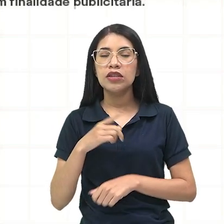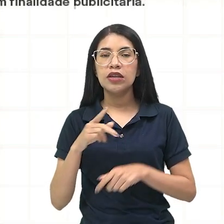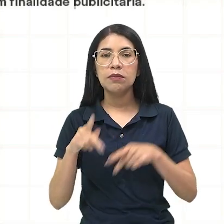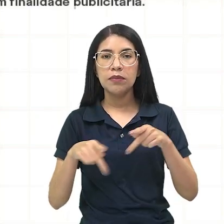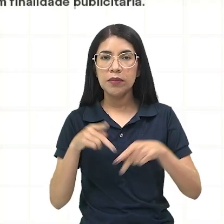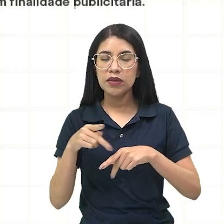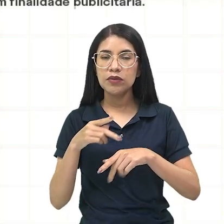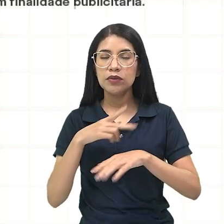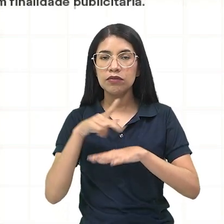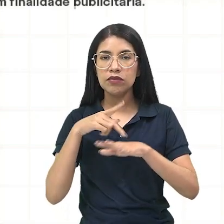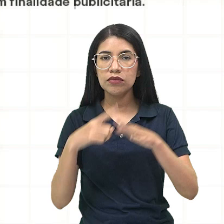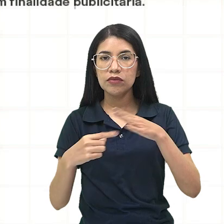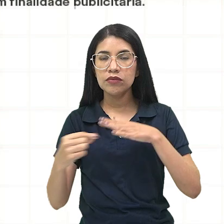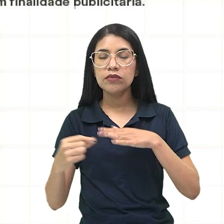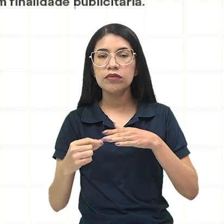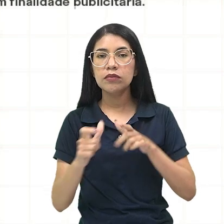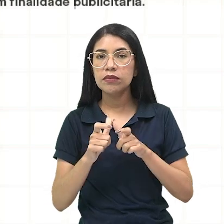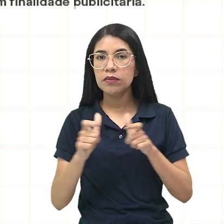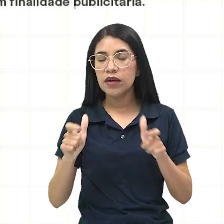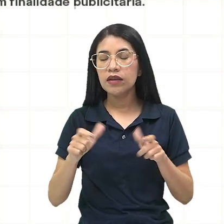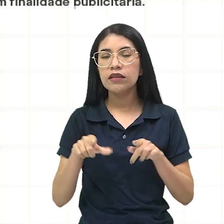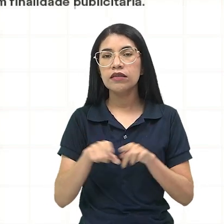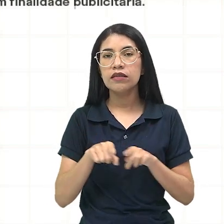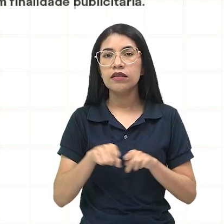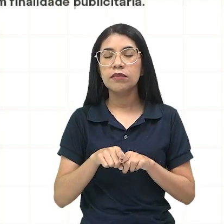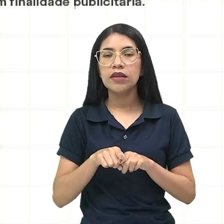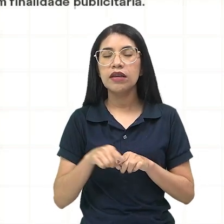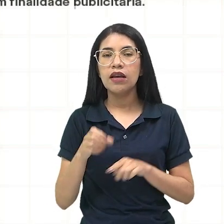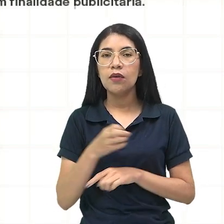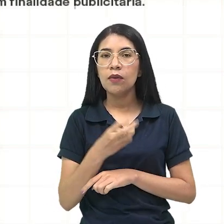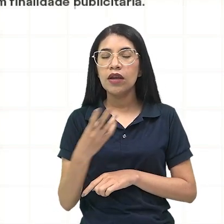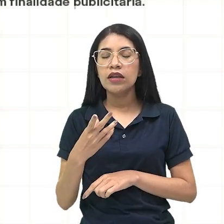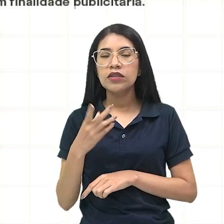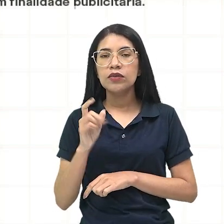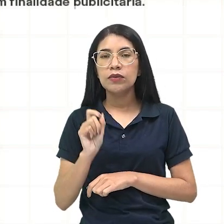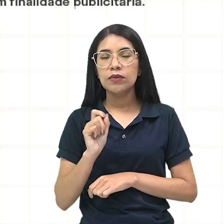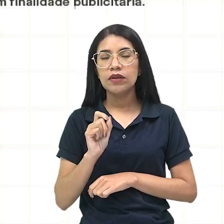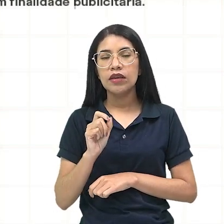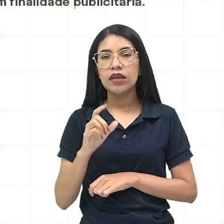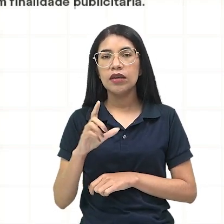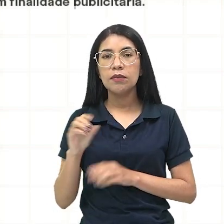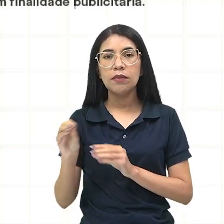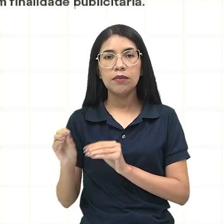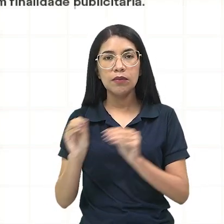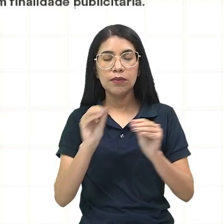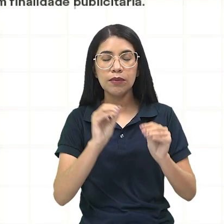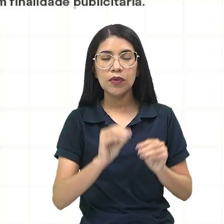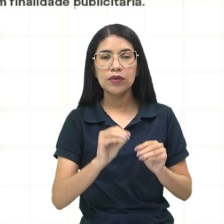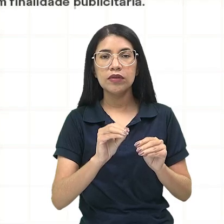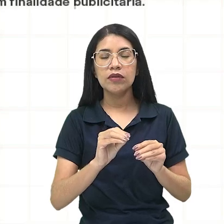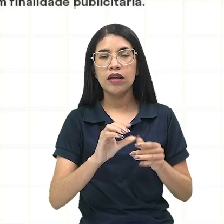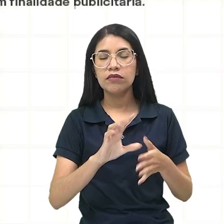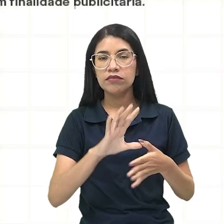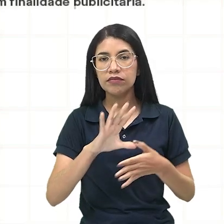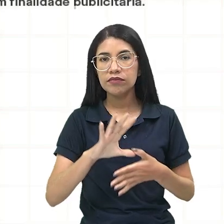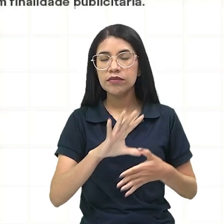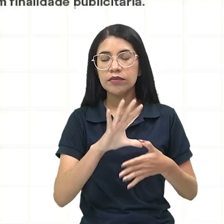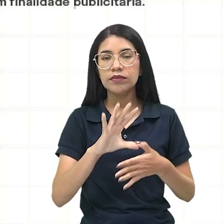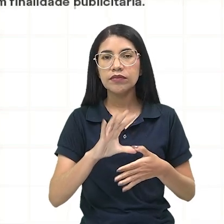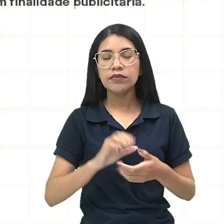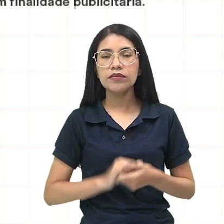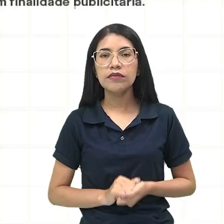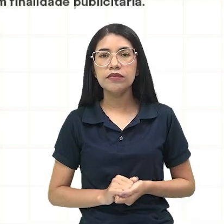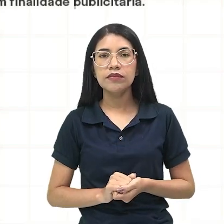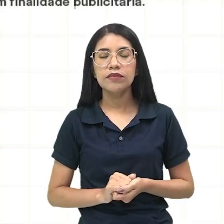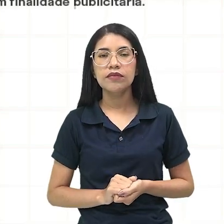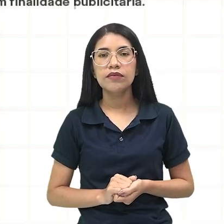refugiadas muito grande, né? Tem uma quantidade de pessoas que saem, né, do lugar de onde elas estão e